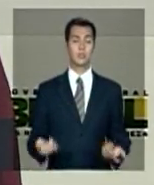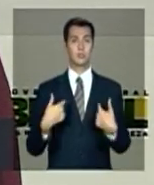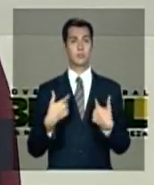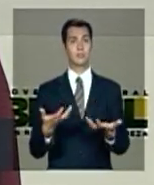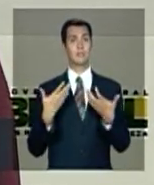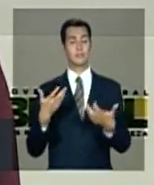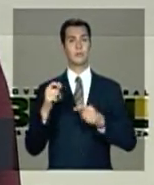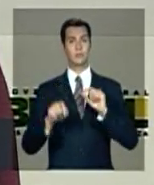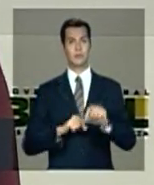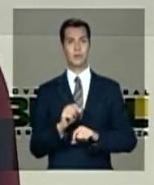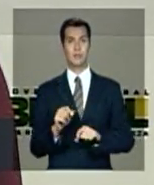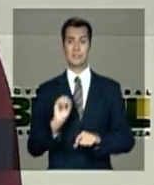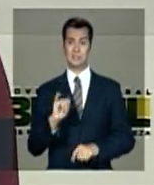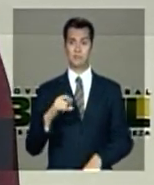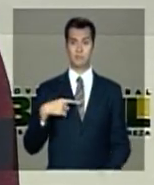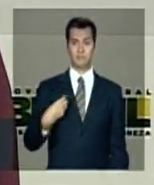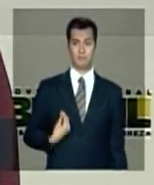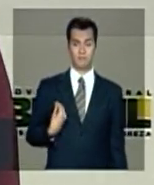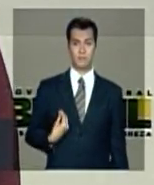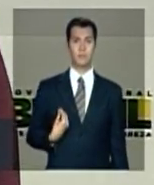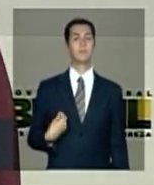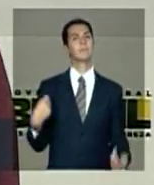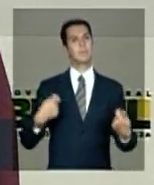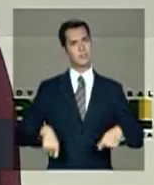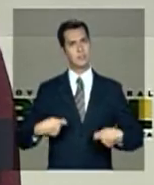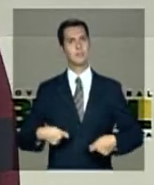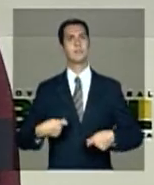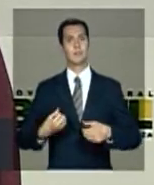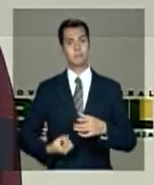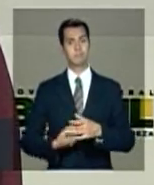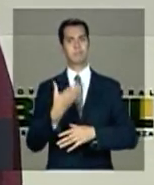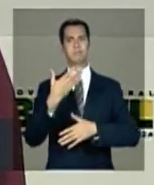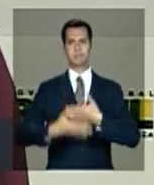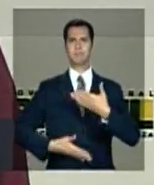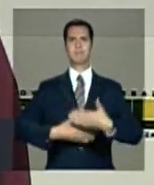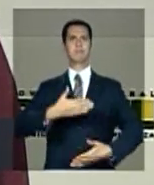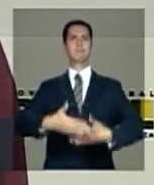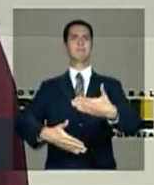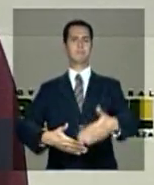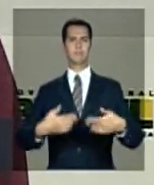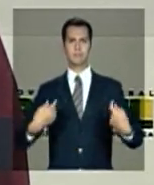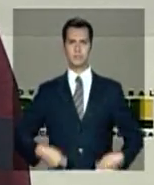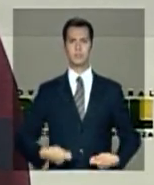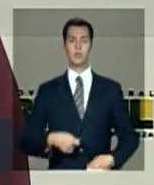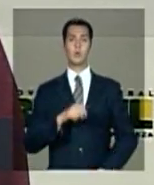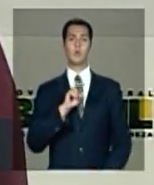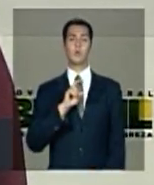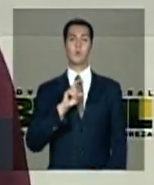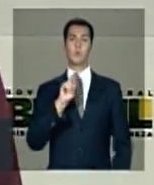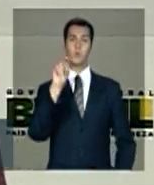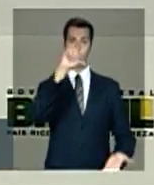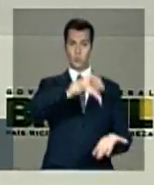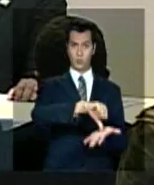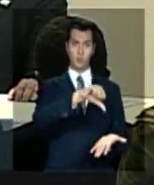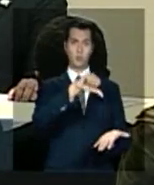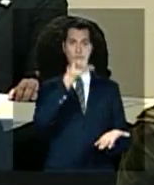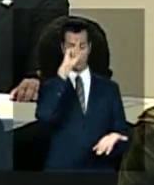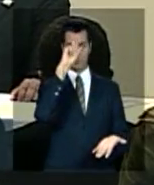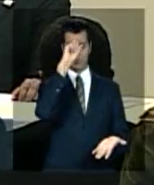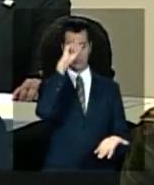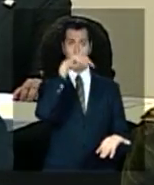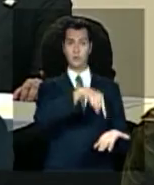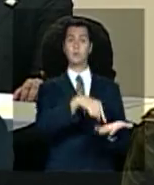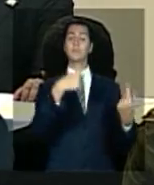exista funciona o bom então unidade básica de saúde tem de funcionar e para